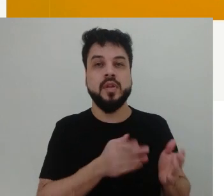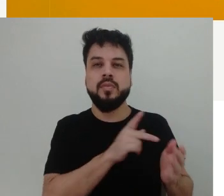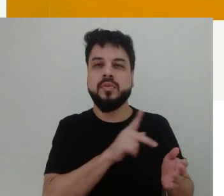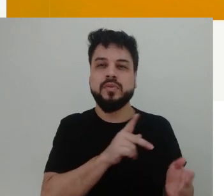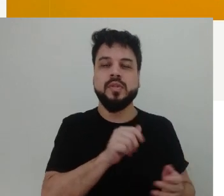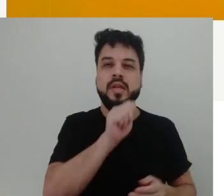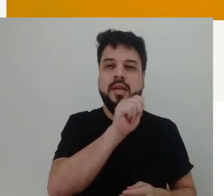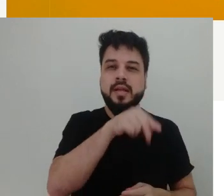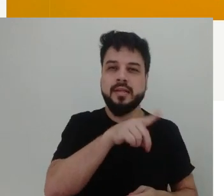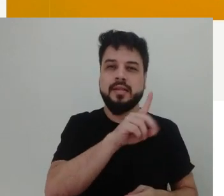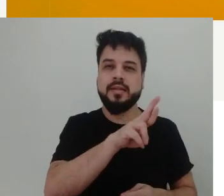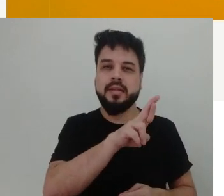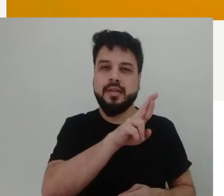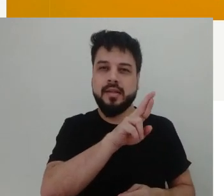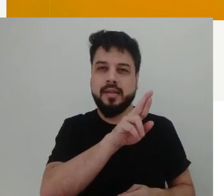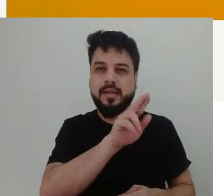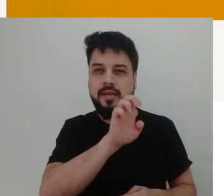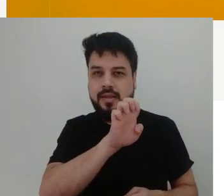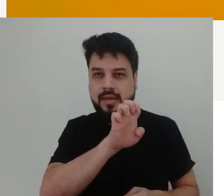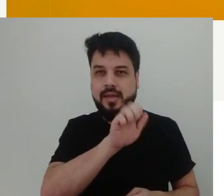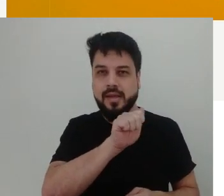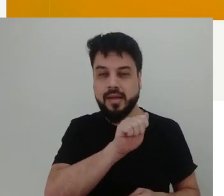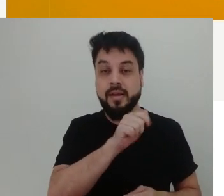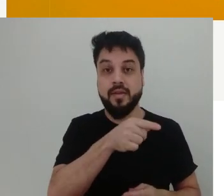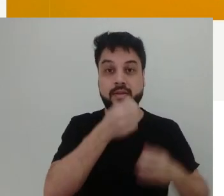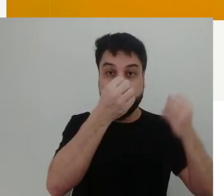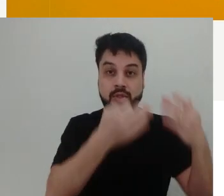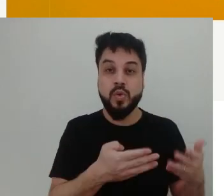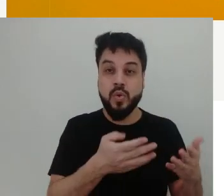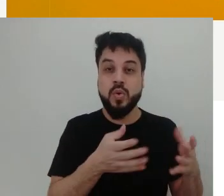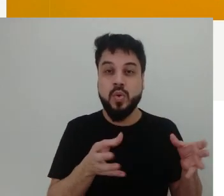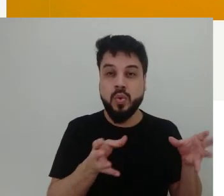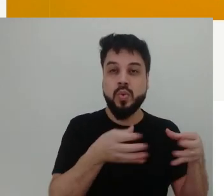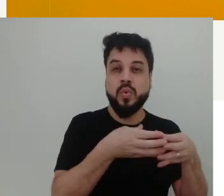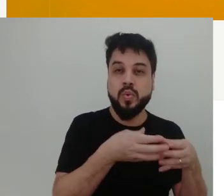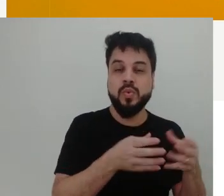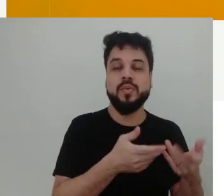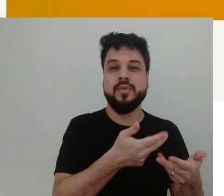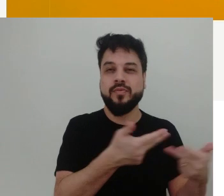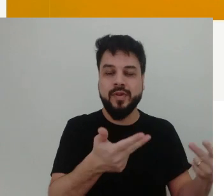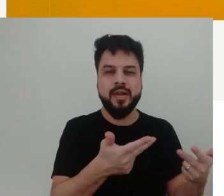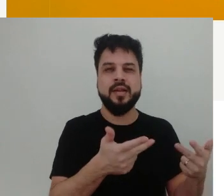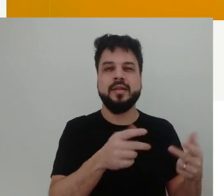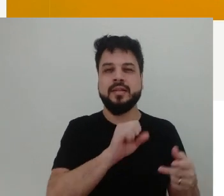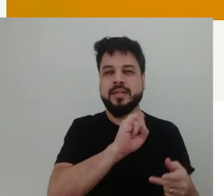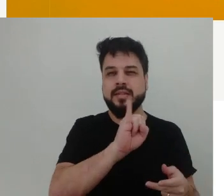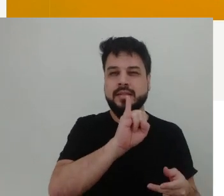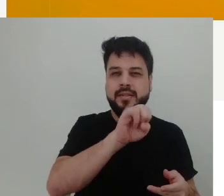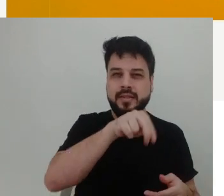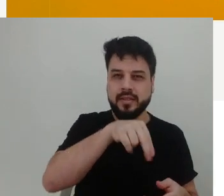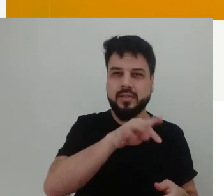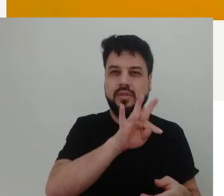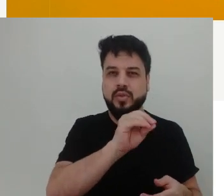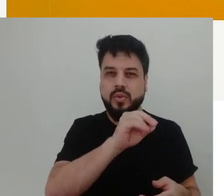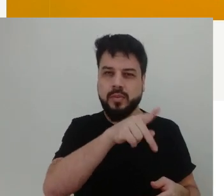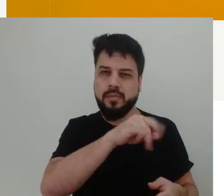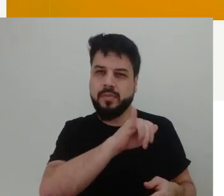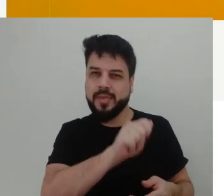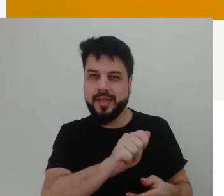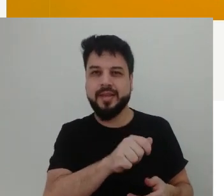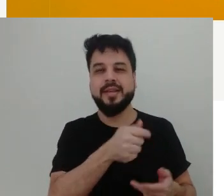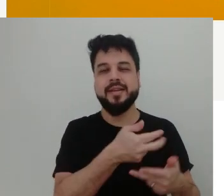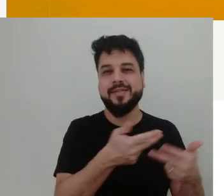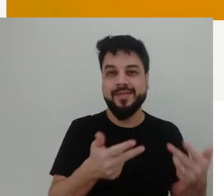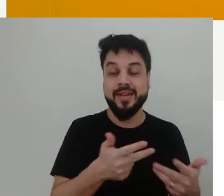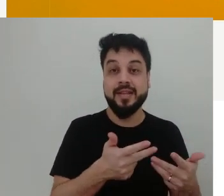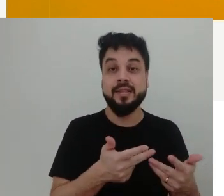dado interdisciplinar, o território, né? E da flexibilidade que esse processo interdisciplinar permite. Então, eu